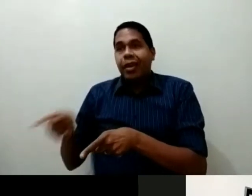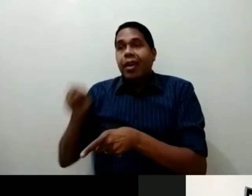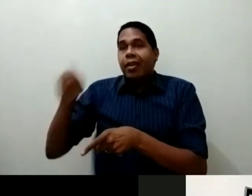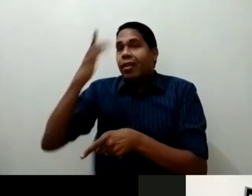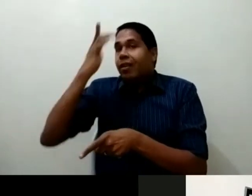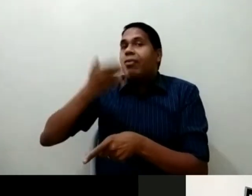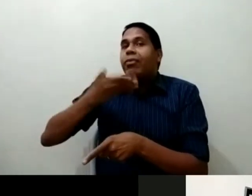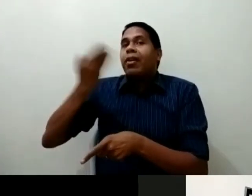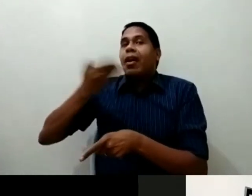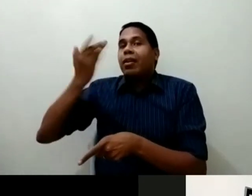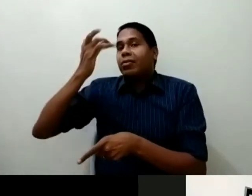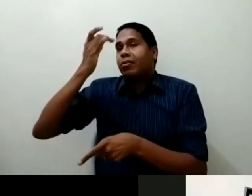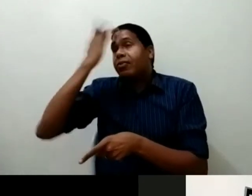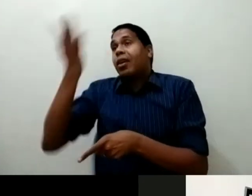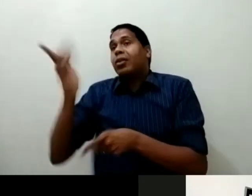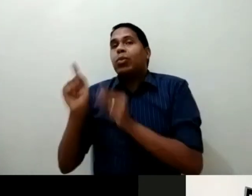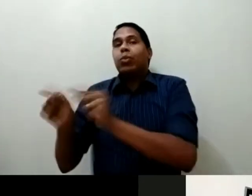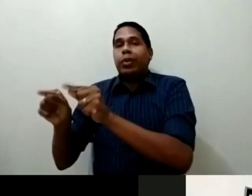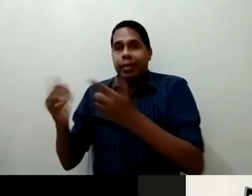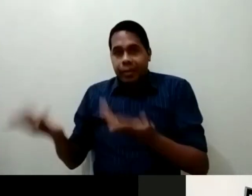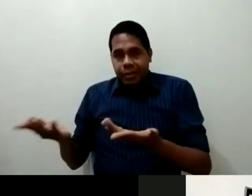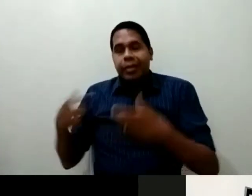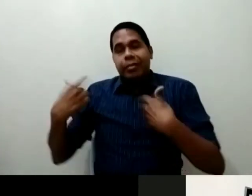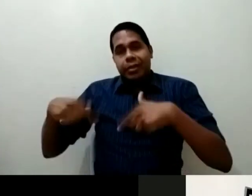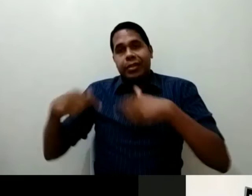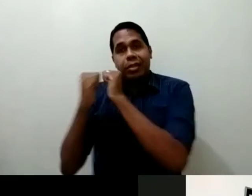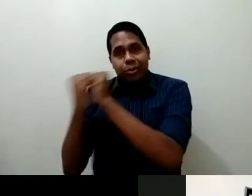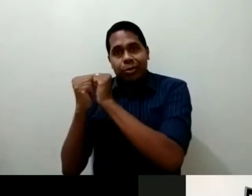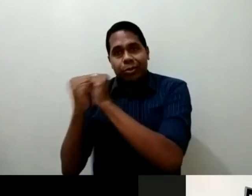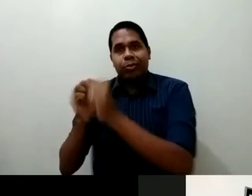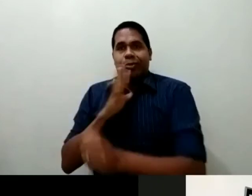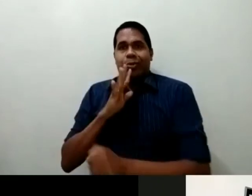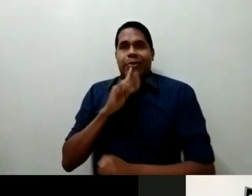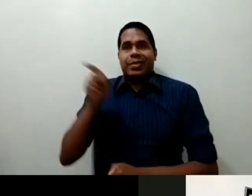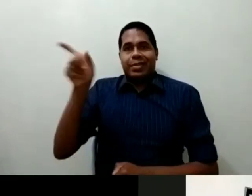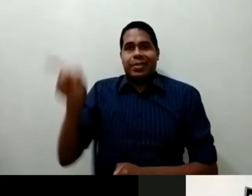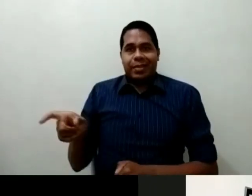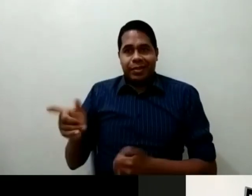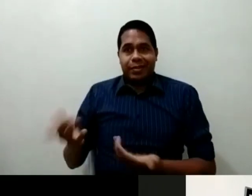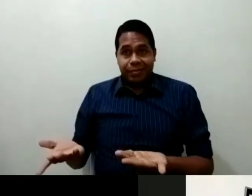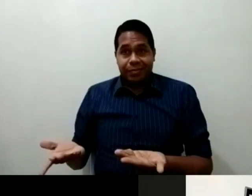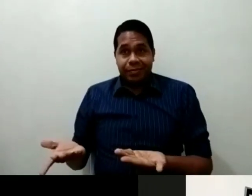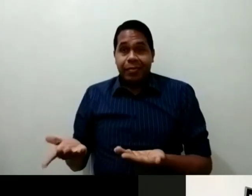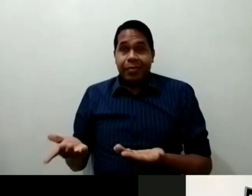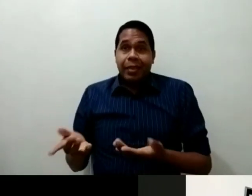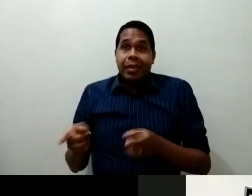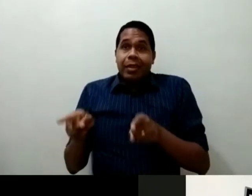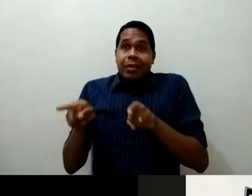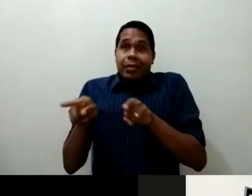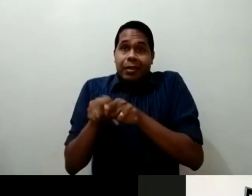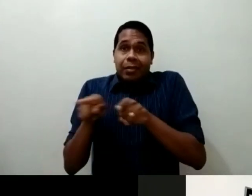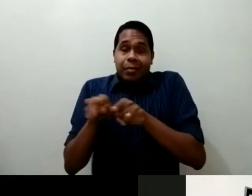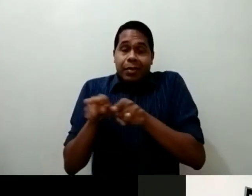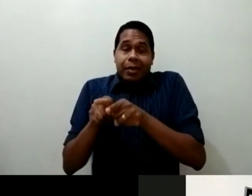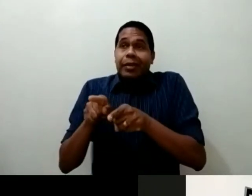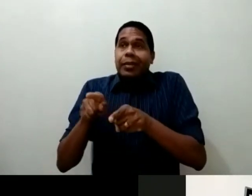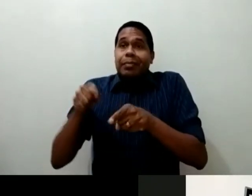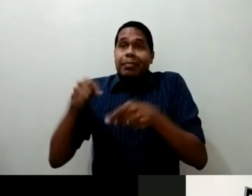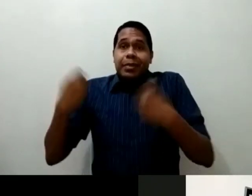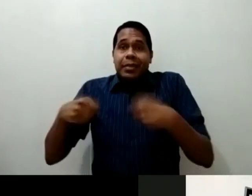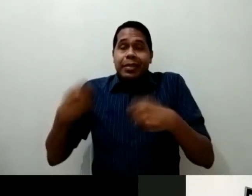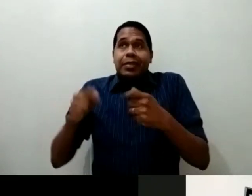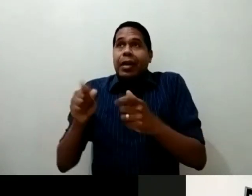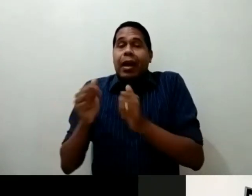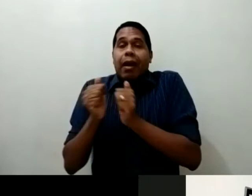não conhece bem quem é o surdo e às vezes o surdo ele acaba sendo prejudicado